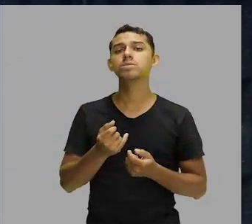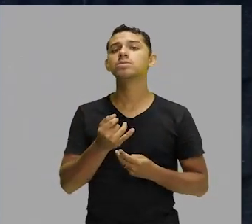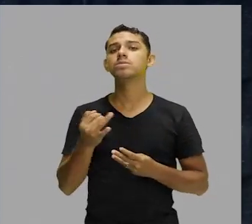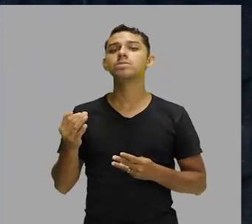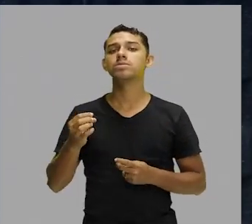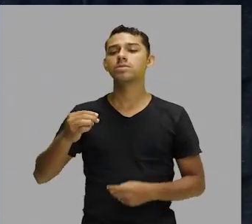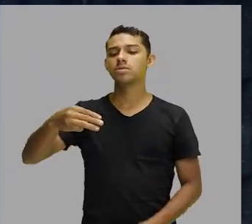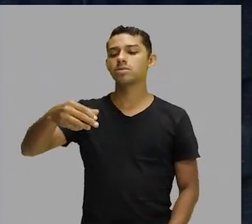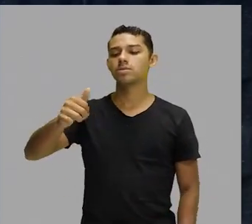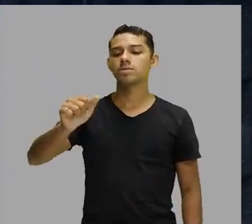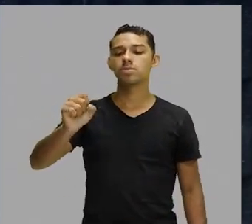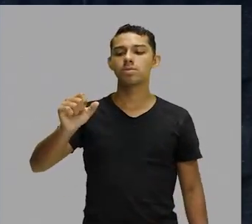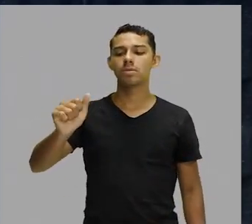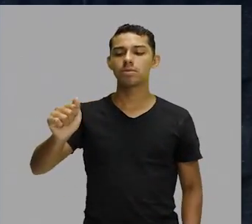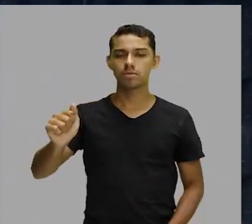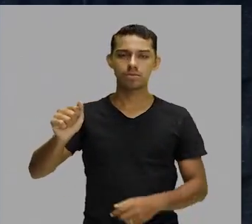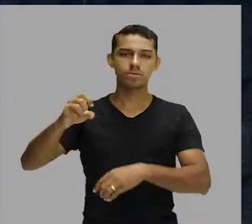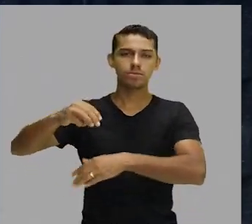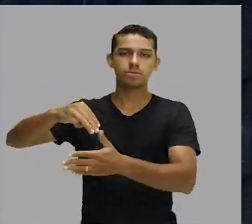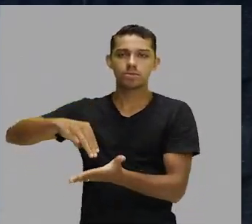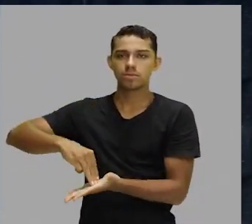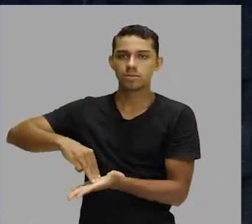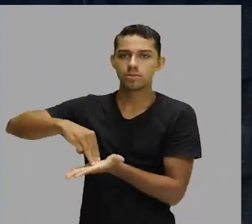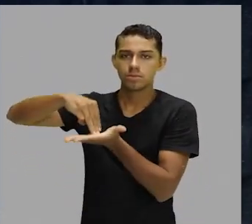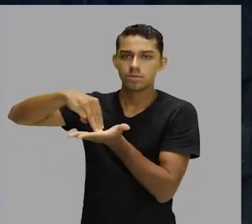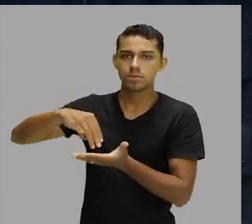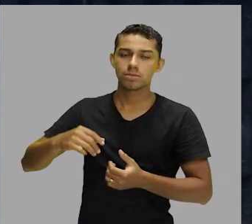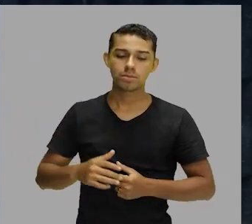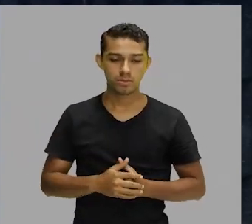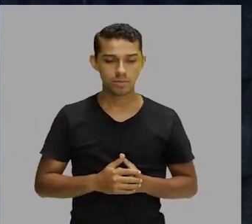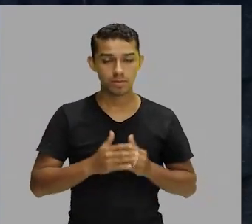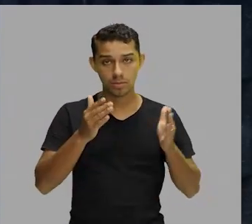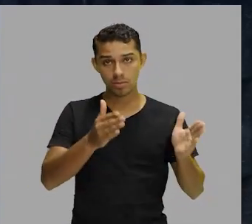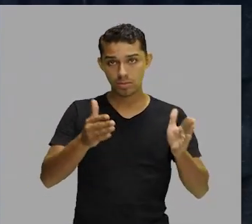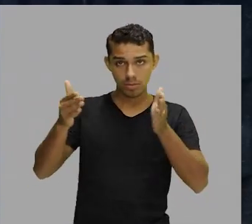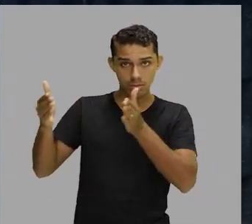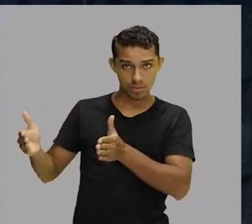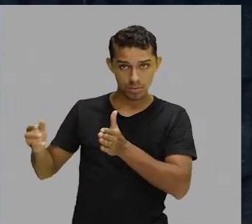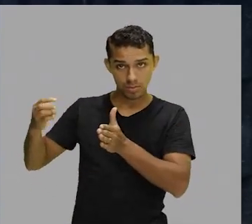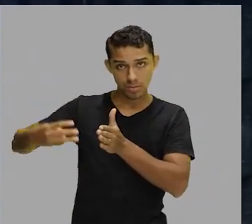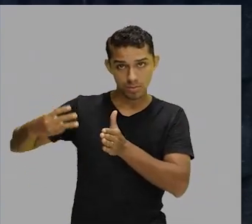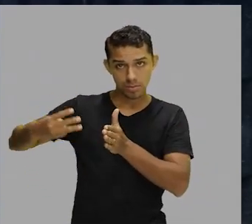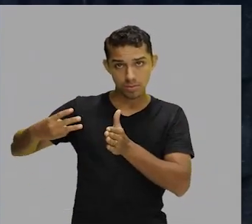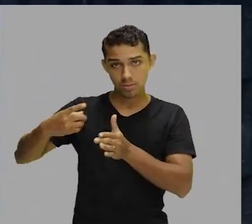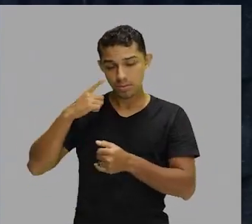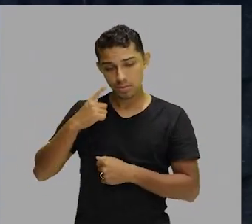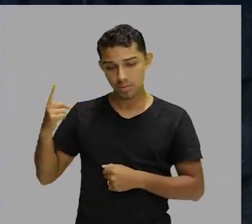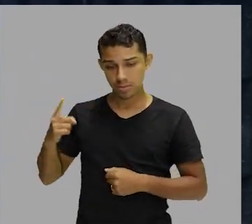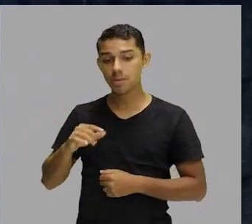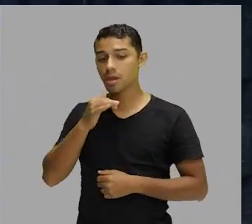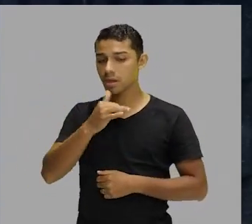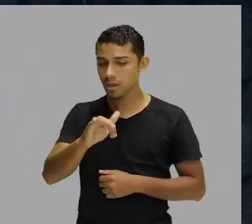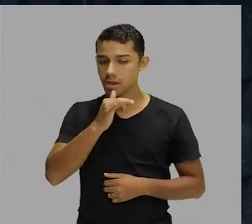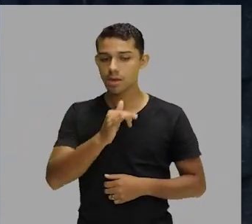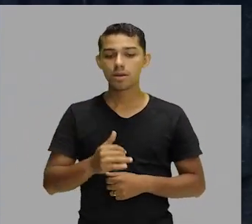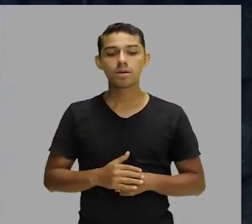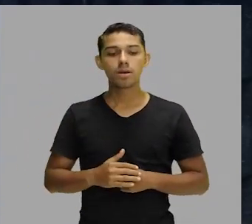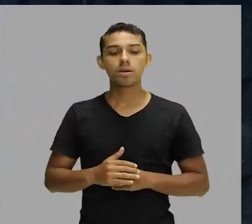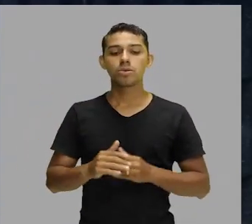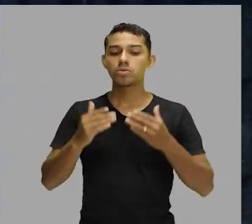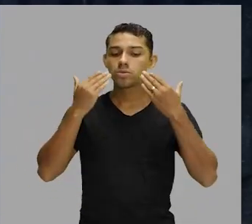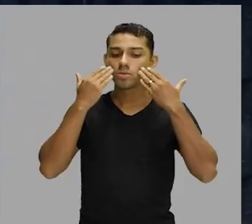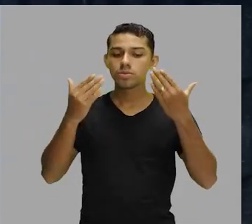massa, ok? E essa última pirâmide, que é a pirâmide de energia, ela mostra